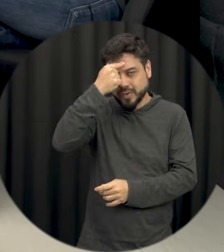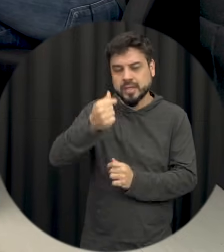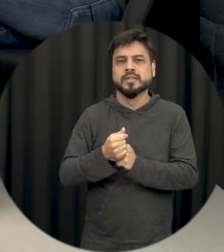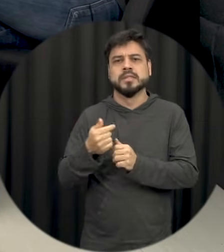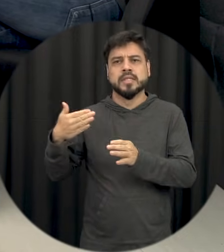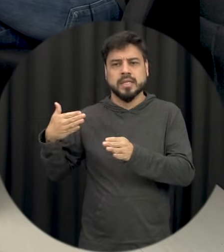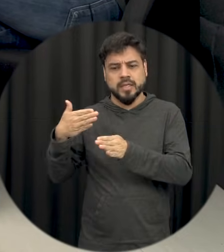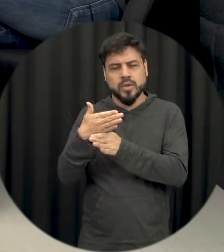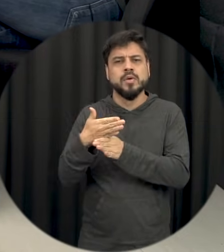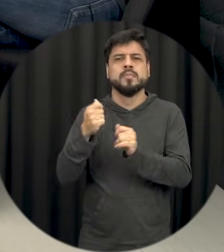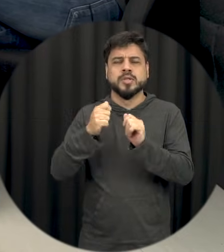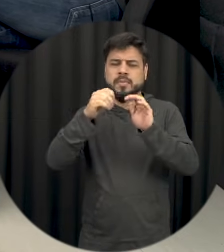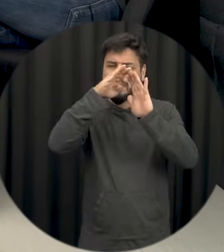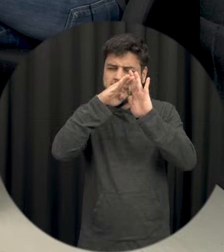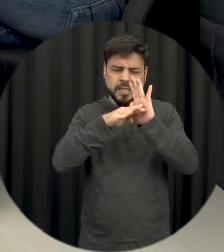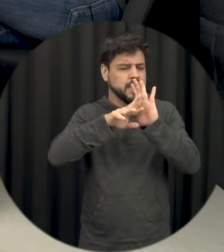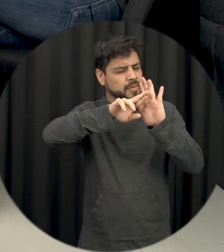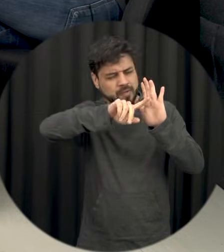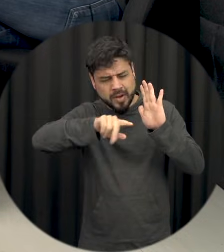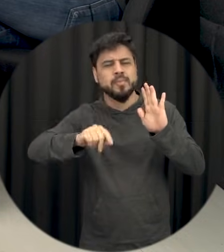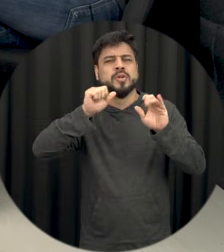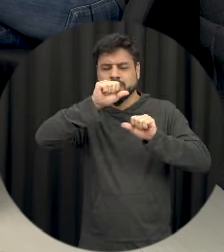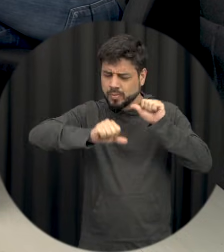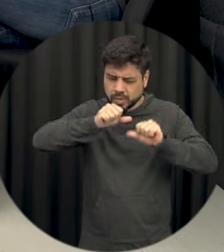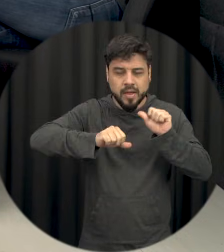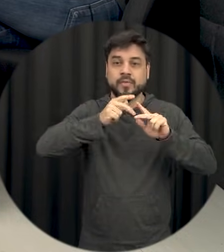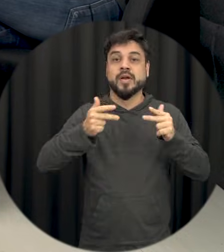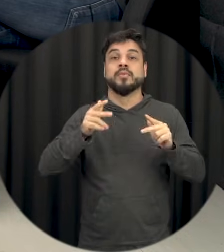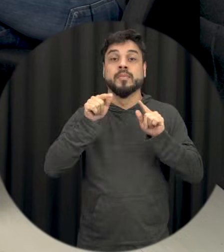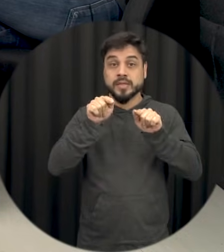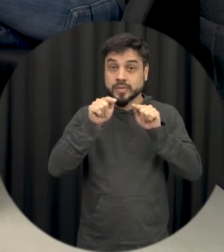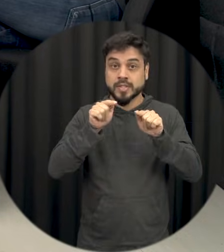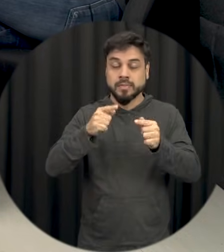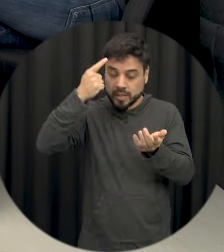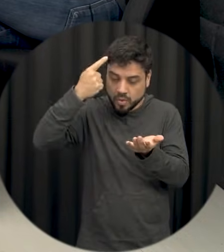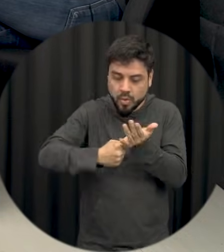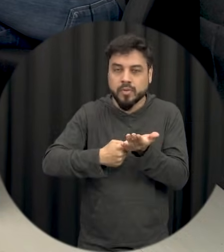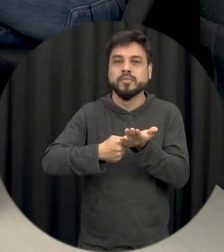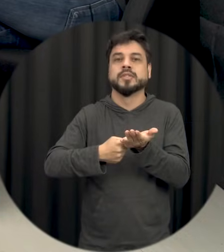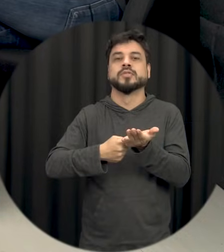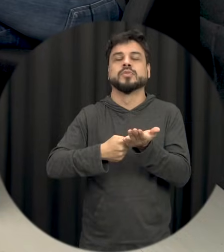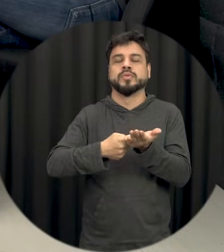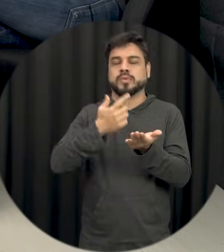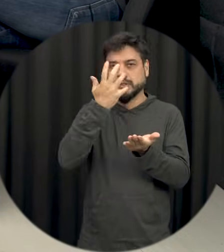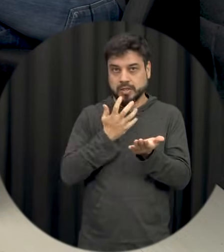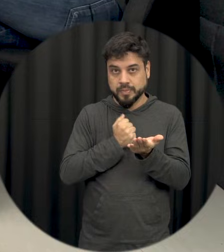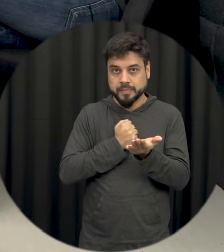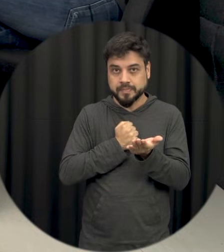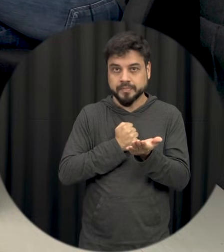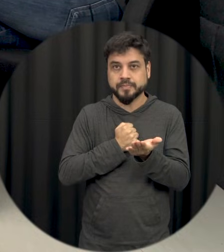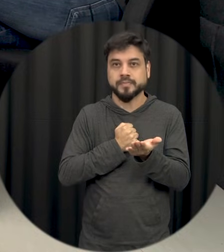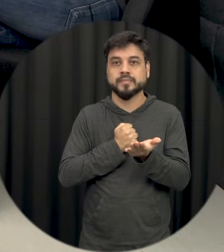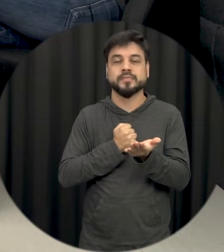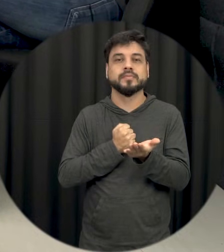1000 coisas, pode mudar esse planejamento ao longo da vida, mas você tem que levar esse compromisso muito a sério. E não sei se estou dando